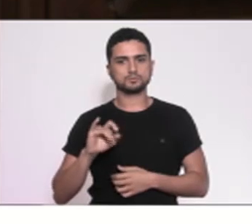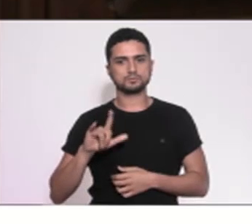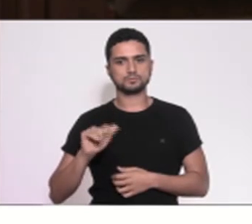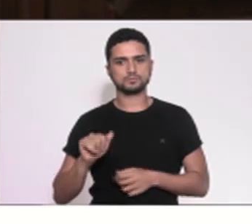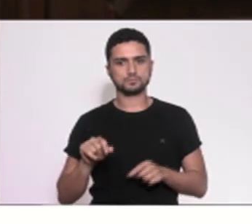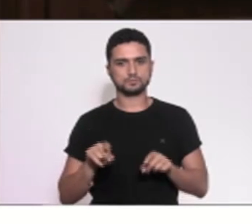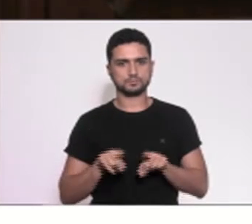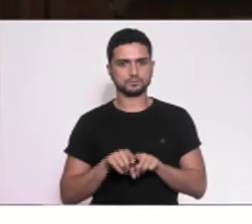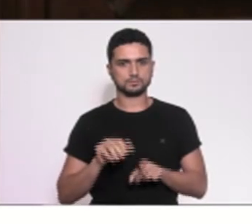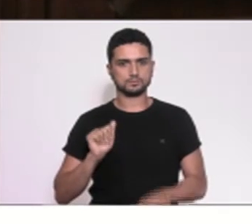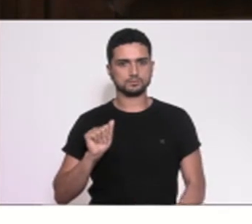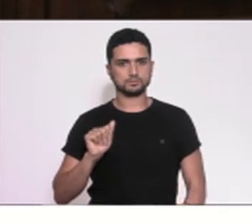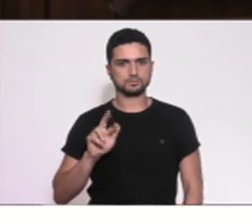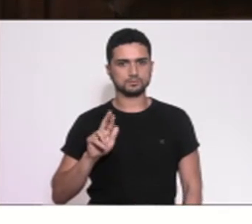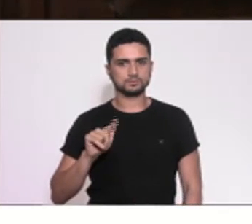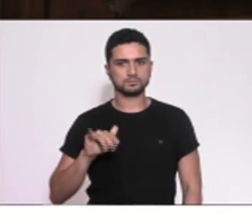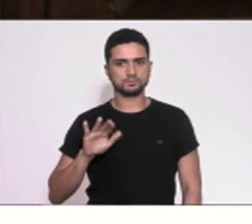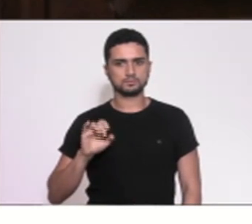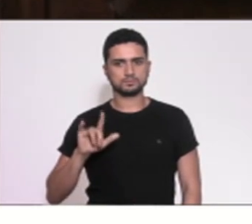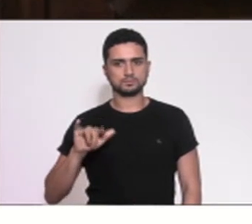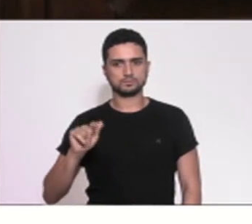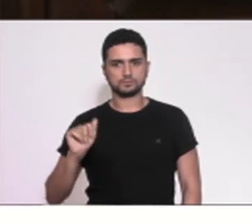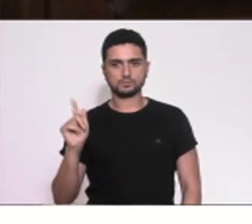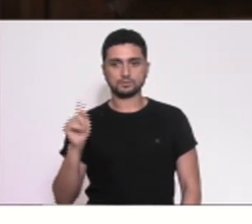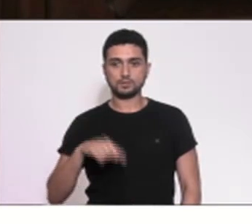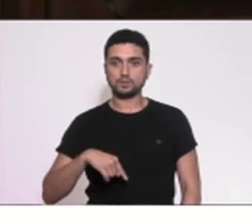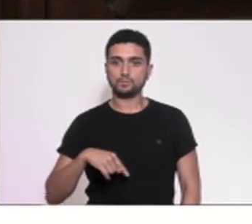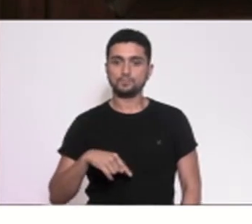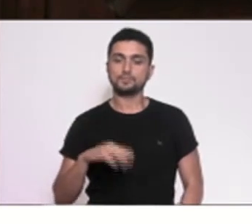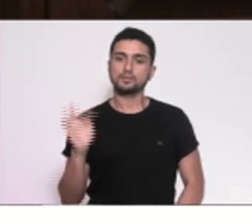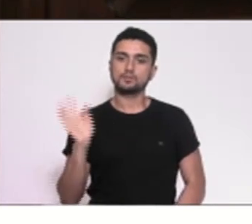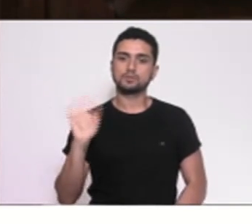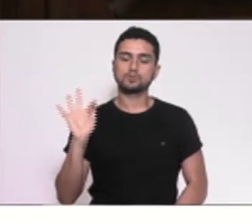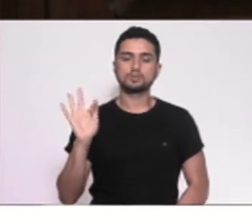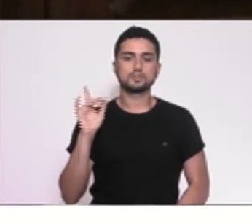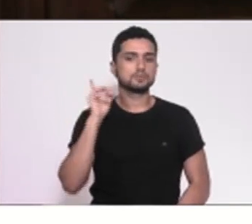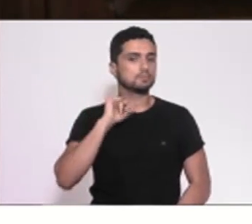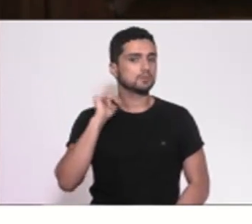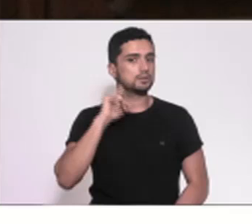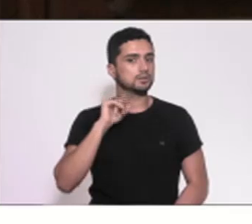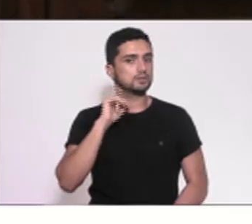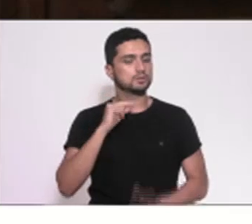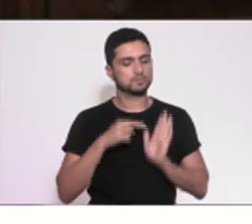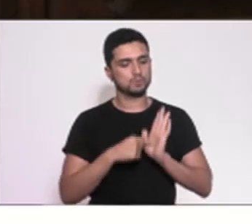Arqueologia, da Universidade Federal de Minas Gerais, revelou que